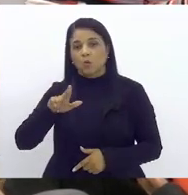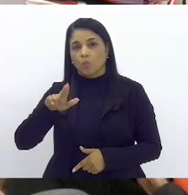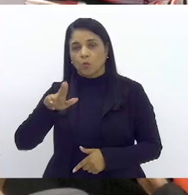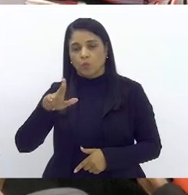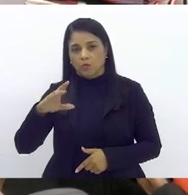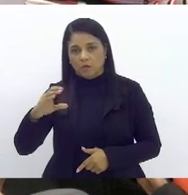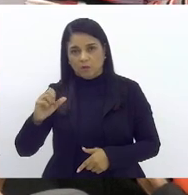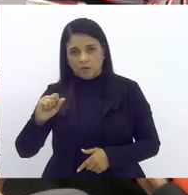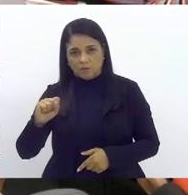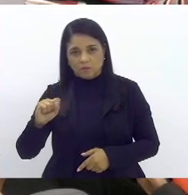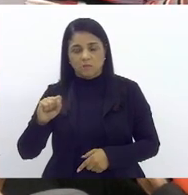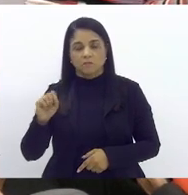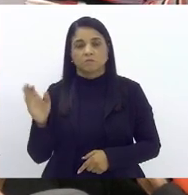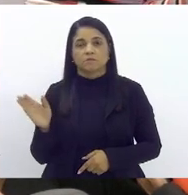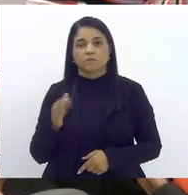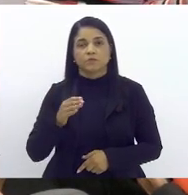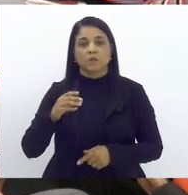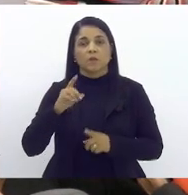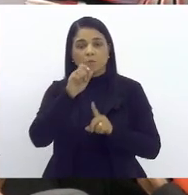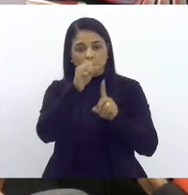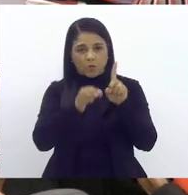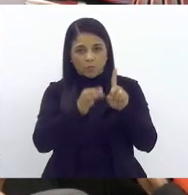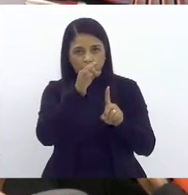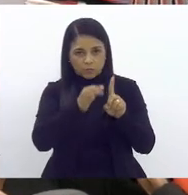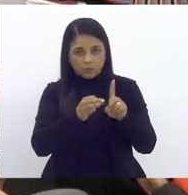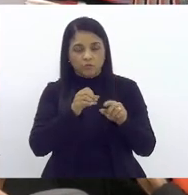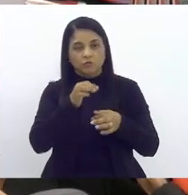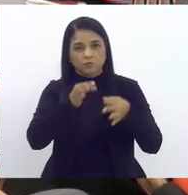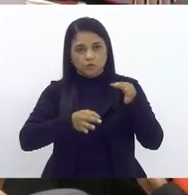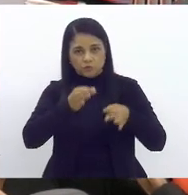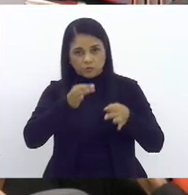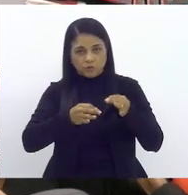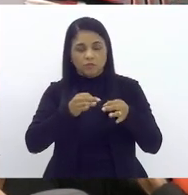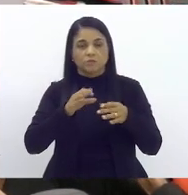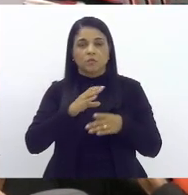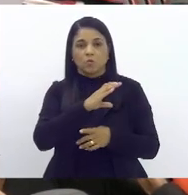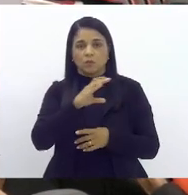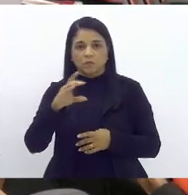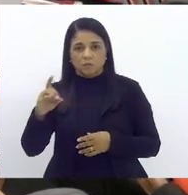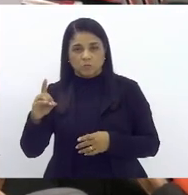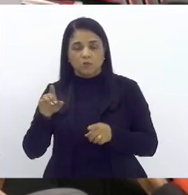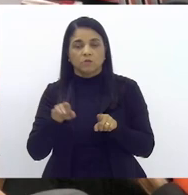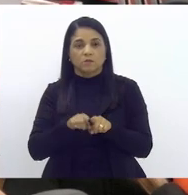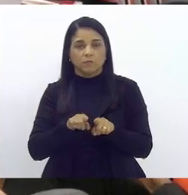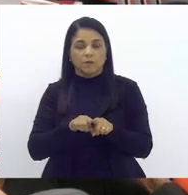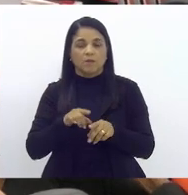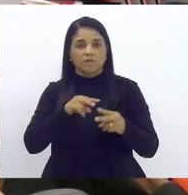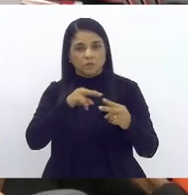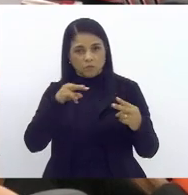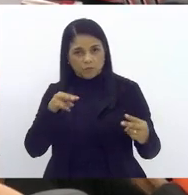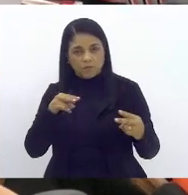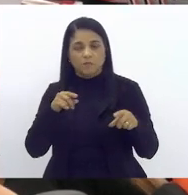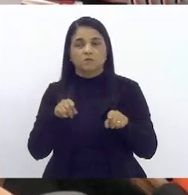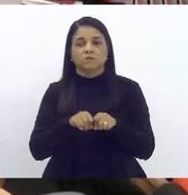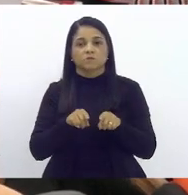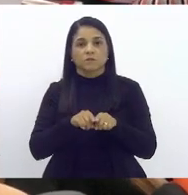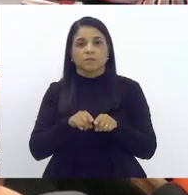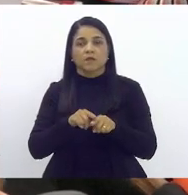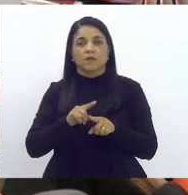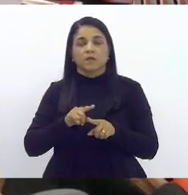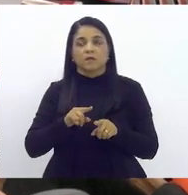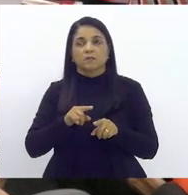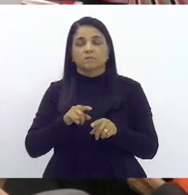Sachida Junqueira Carneiro, promotor de justiça, coordenador do NUDED, também está conosco virtualmente. E depois a gente